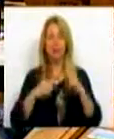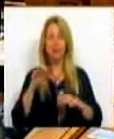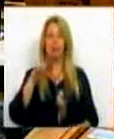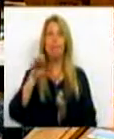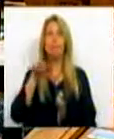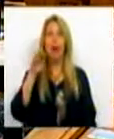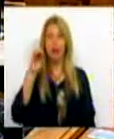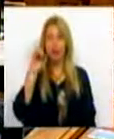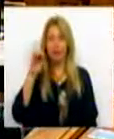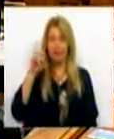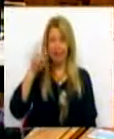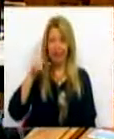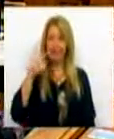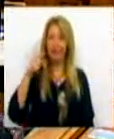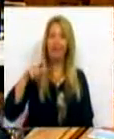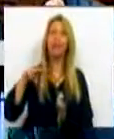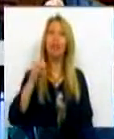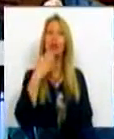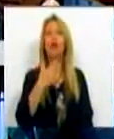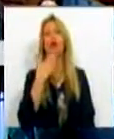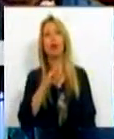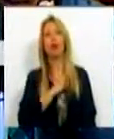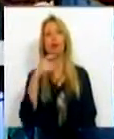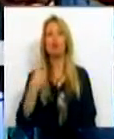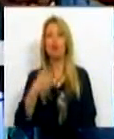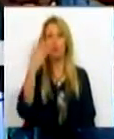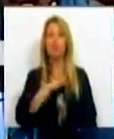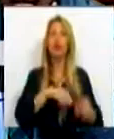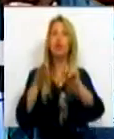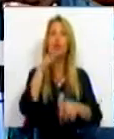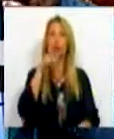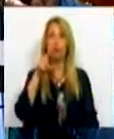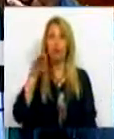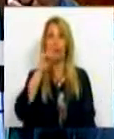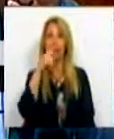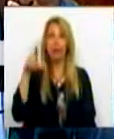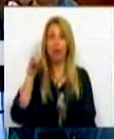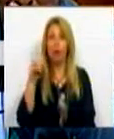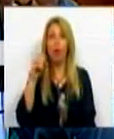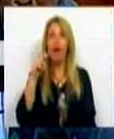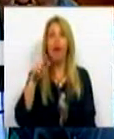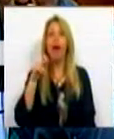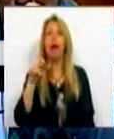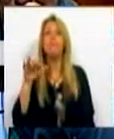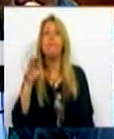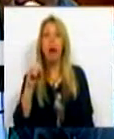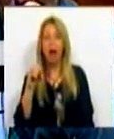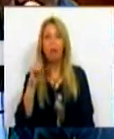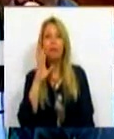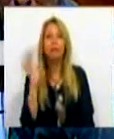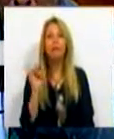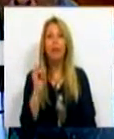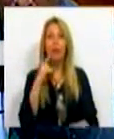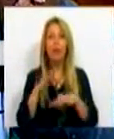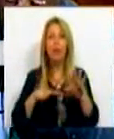Obrigado, Sr. Presidente. Sr. Deputado Leitão Amaro, tentou gerar um soundbite